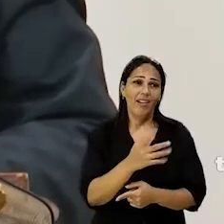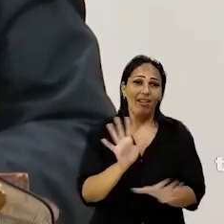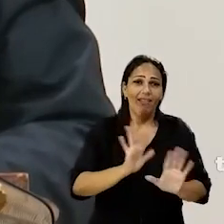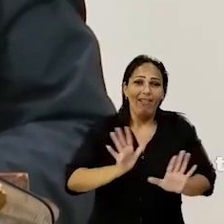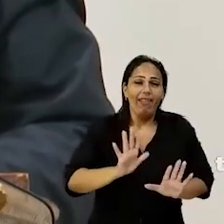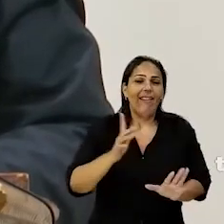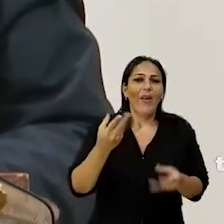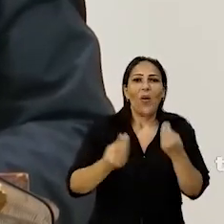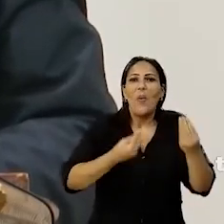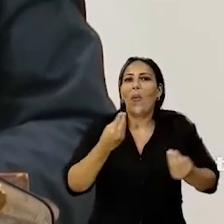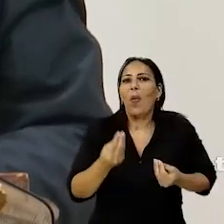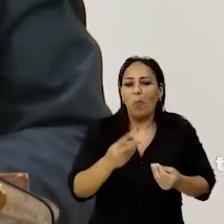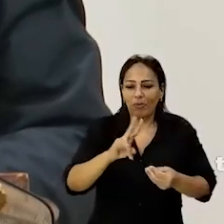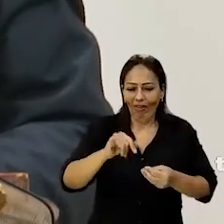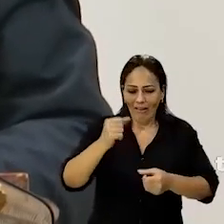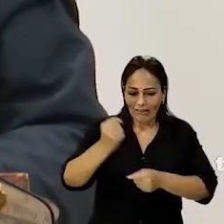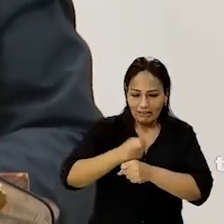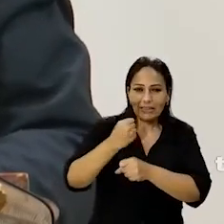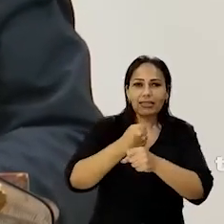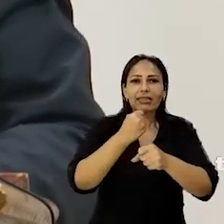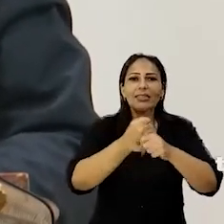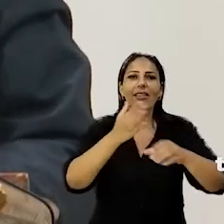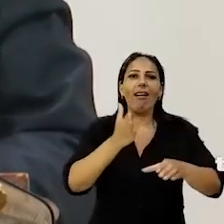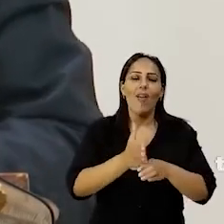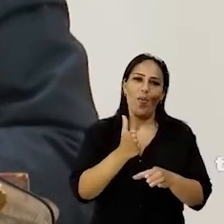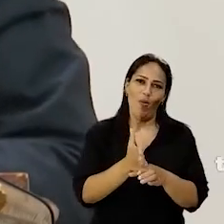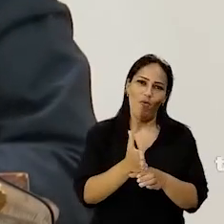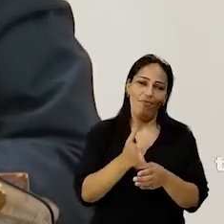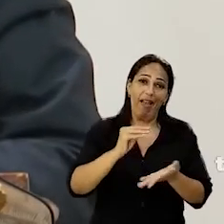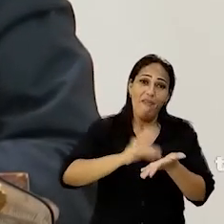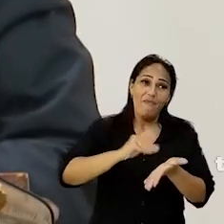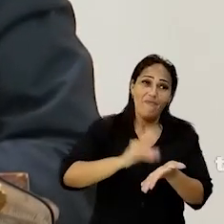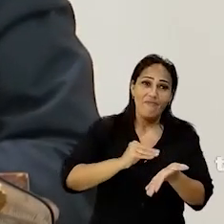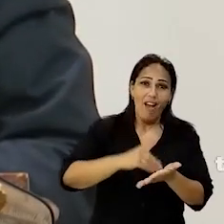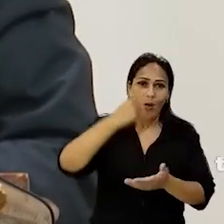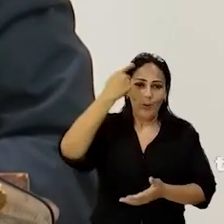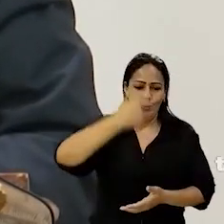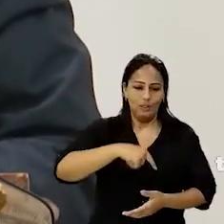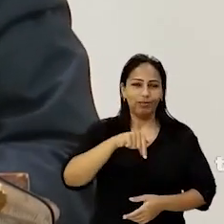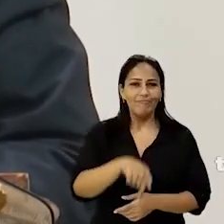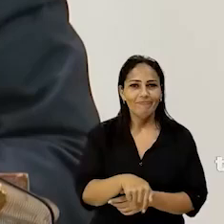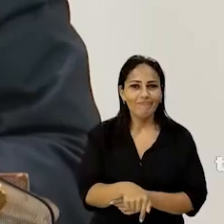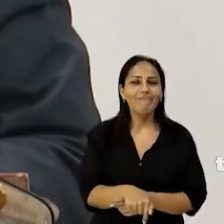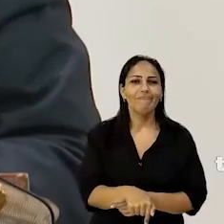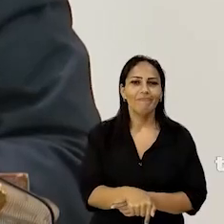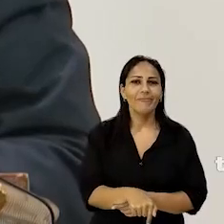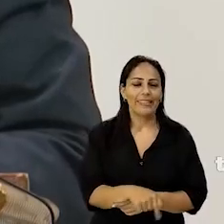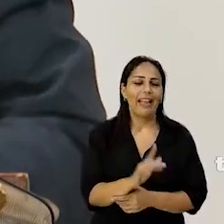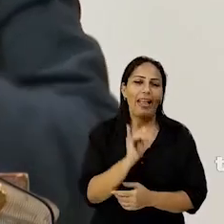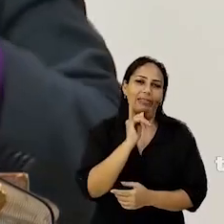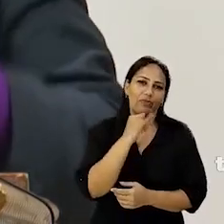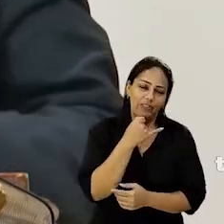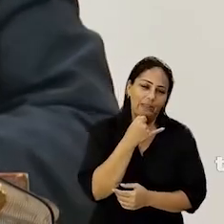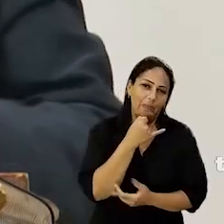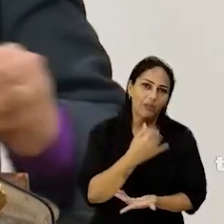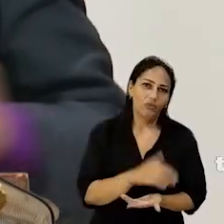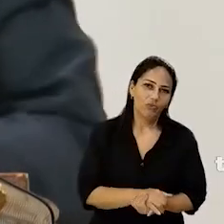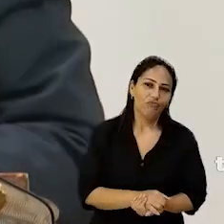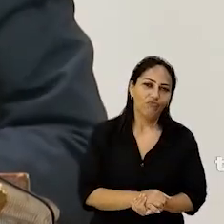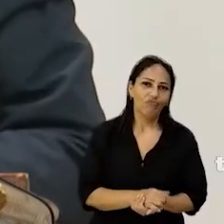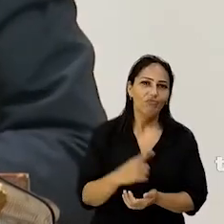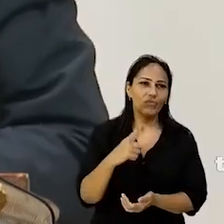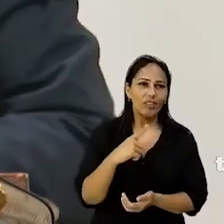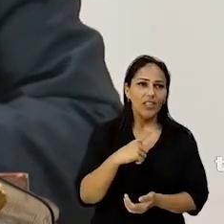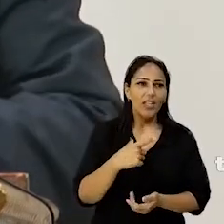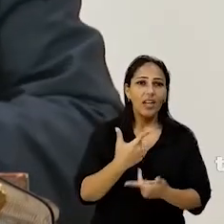para reconstruir Caicó e esquece de dizer quem destruiu a cidade de Caicó. Isso é lamentável. Disseram aqui que eu não